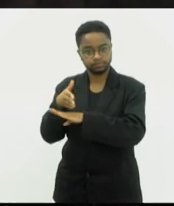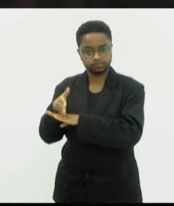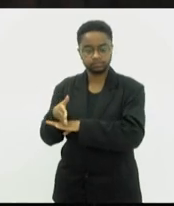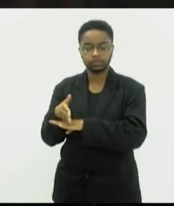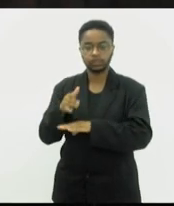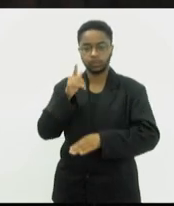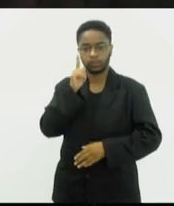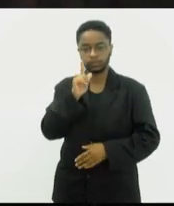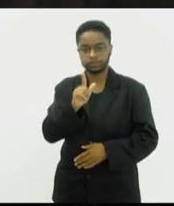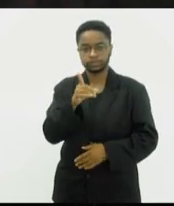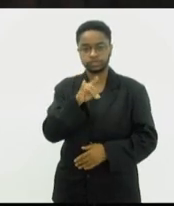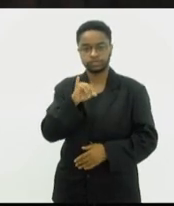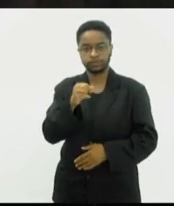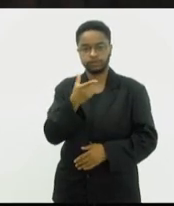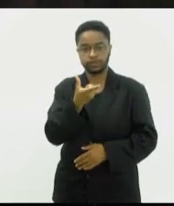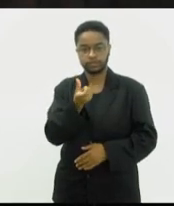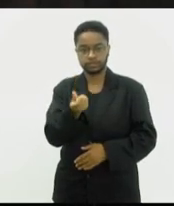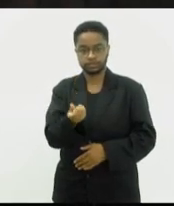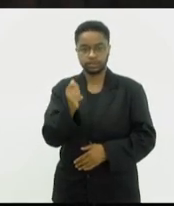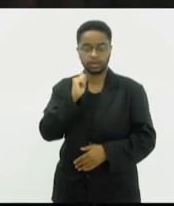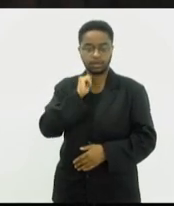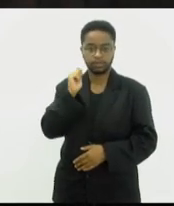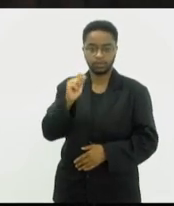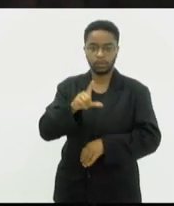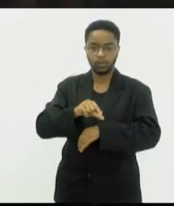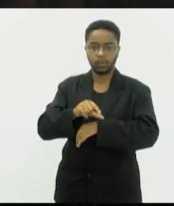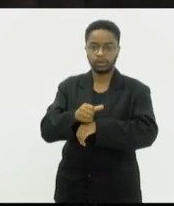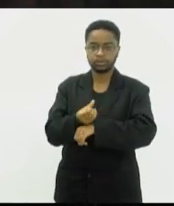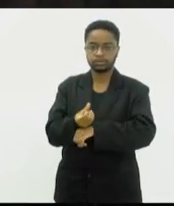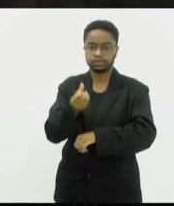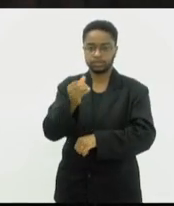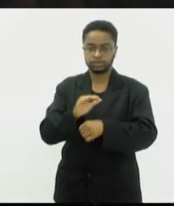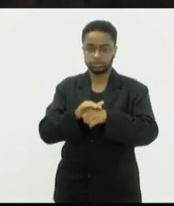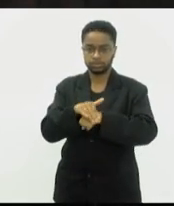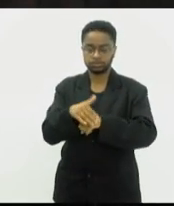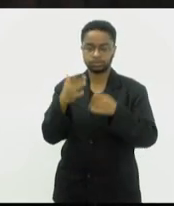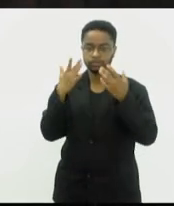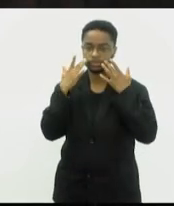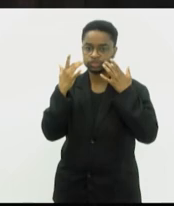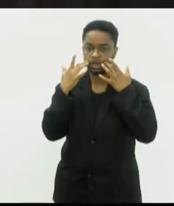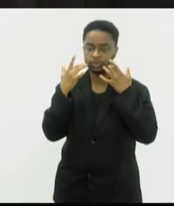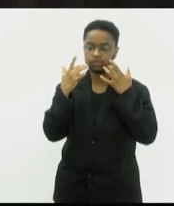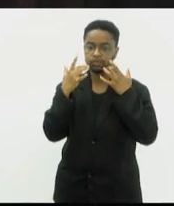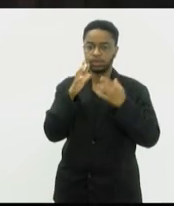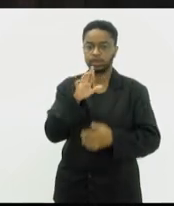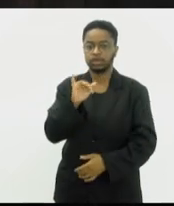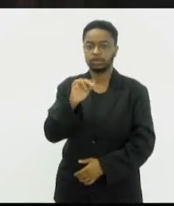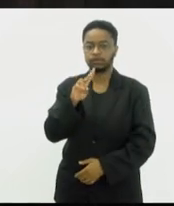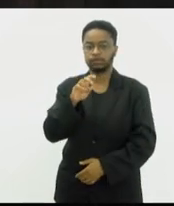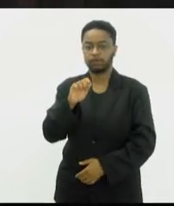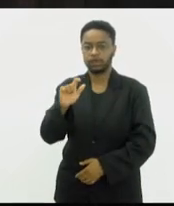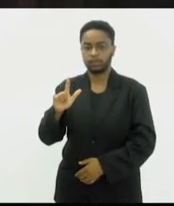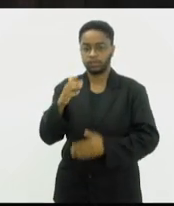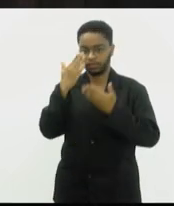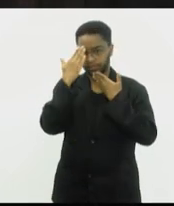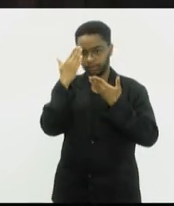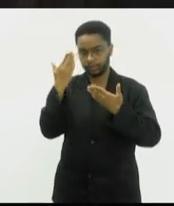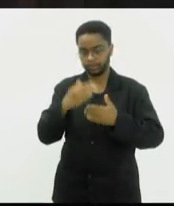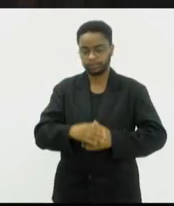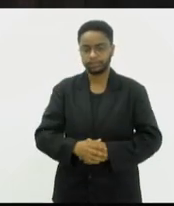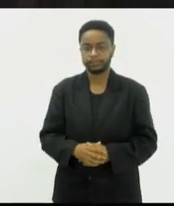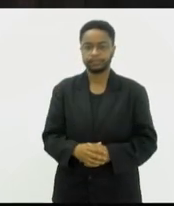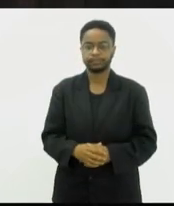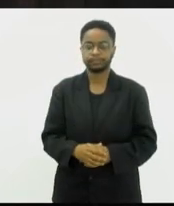estar no dia 26/4, às 18 horas, no Teatro Rival. Muito obrigado.